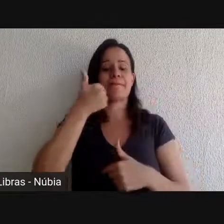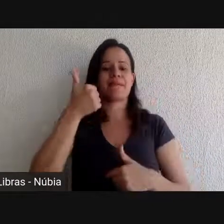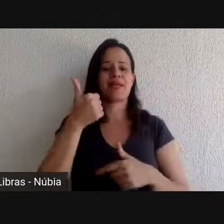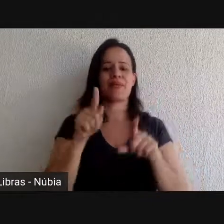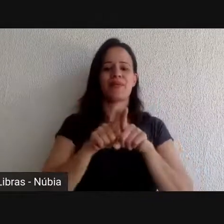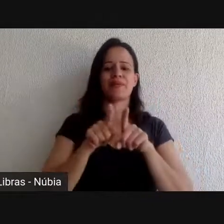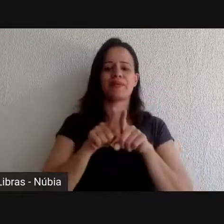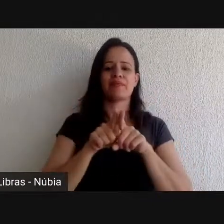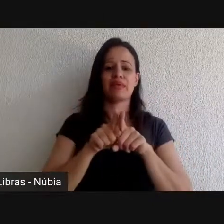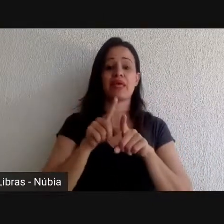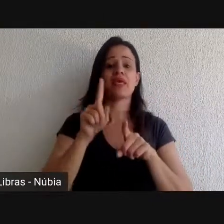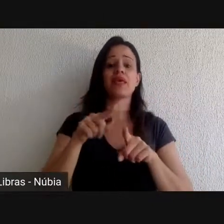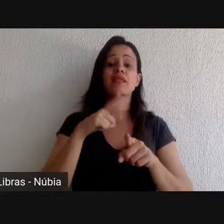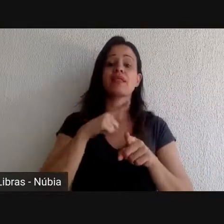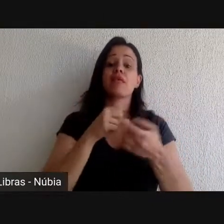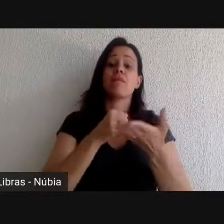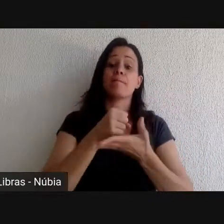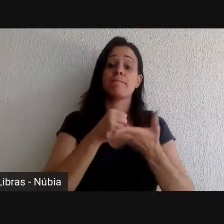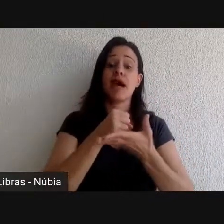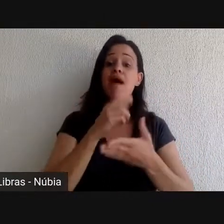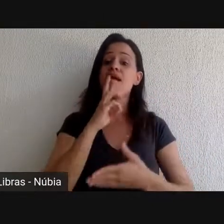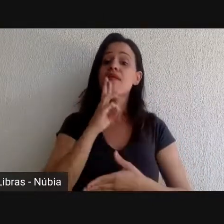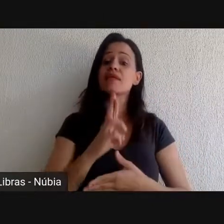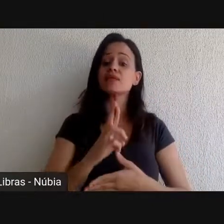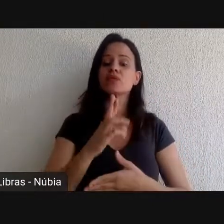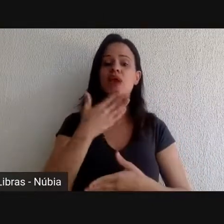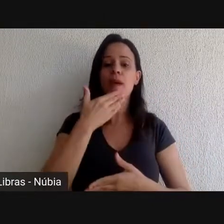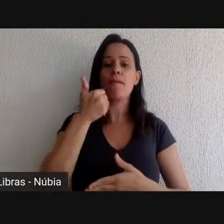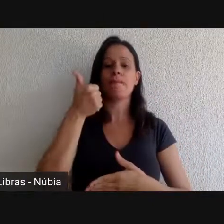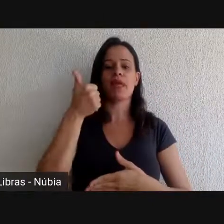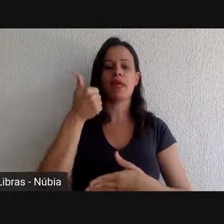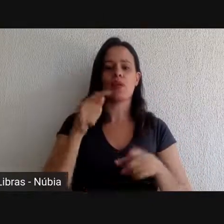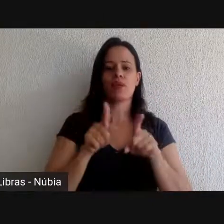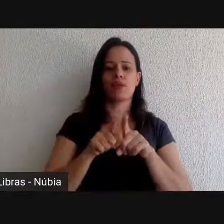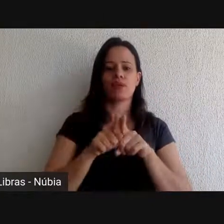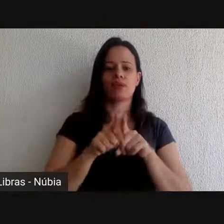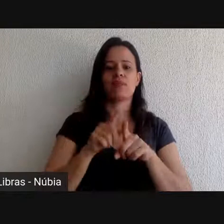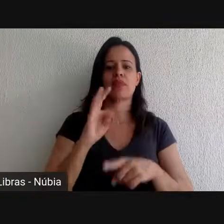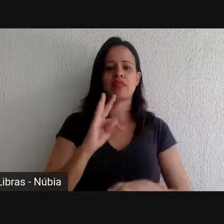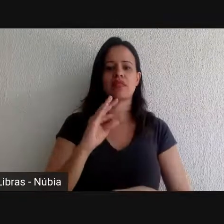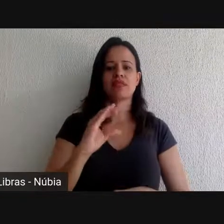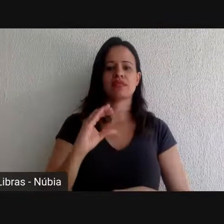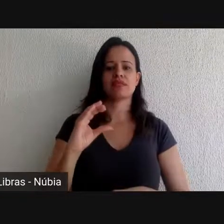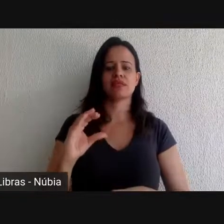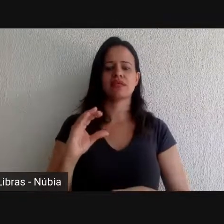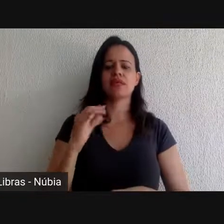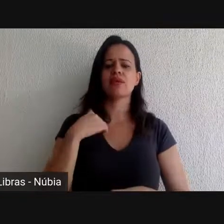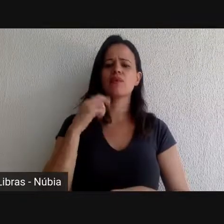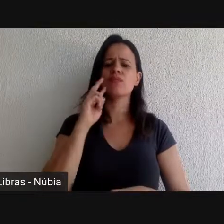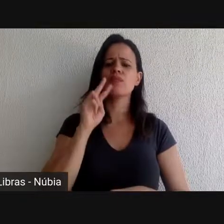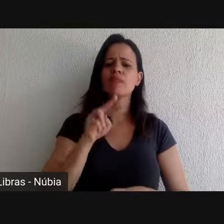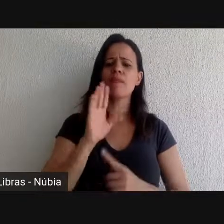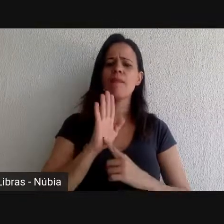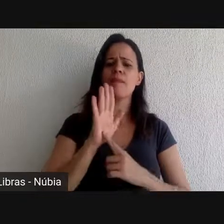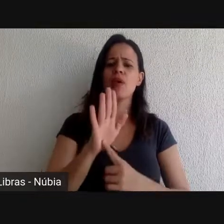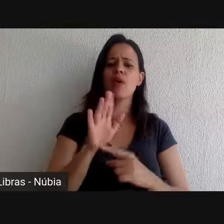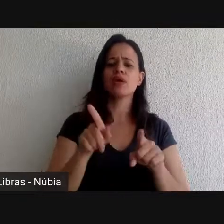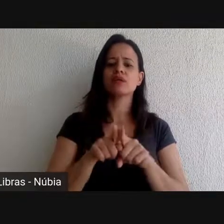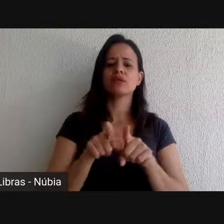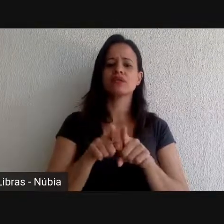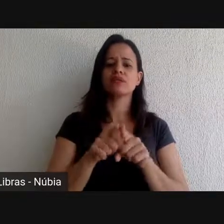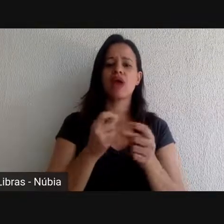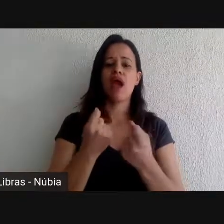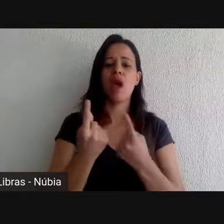é muito melhor embasado os resultados desse TCC. E eu destaco que